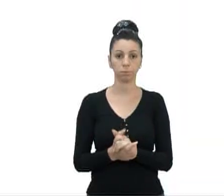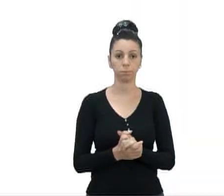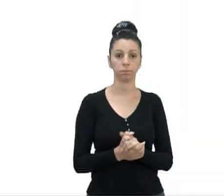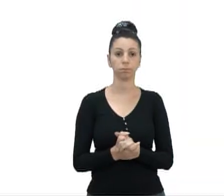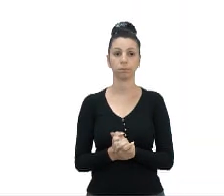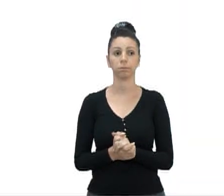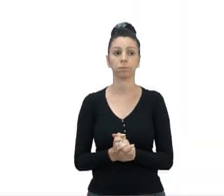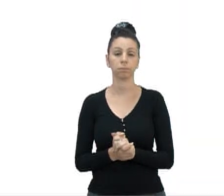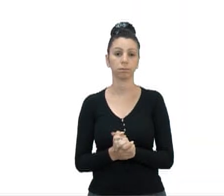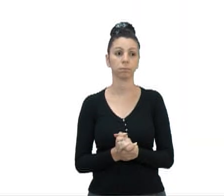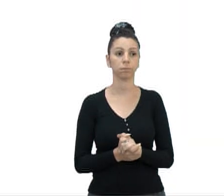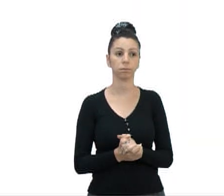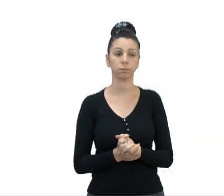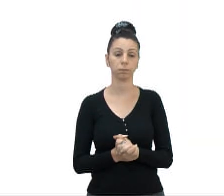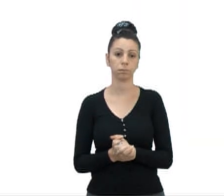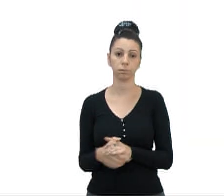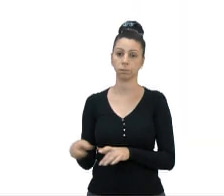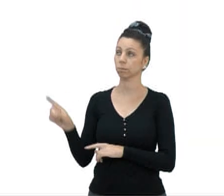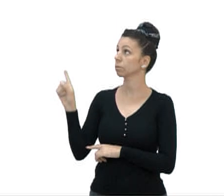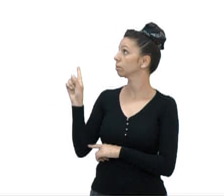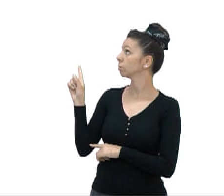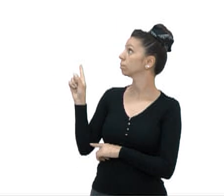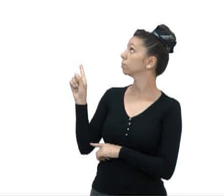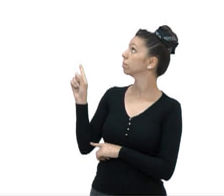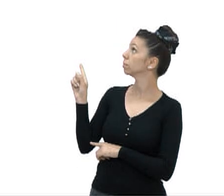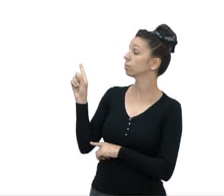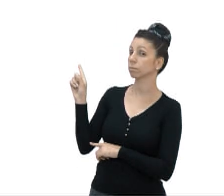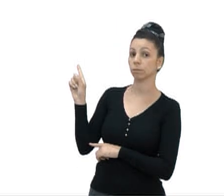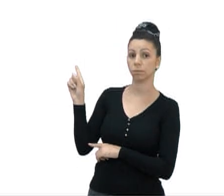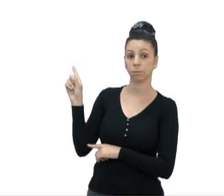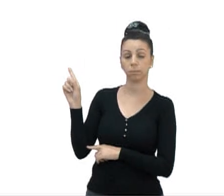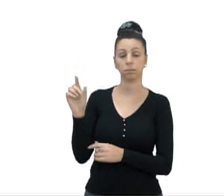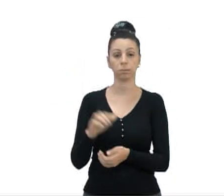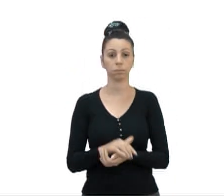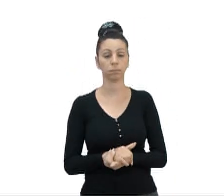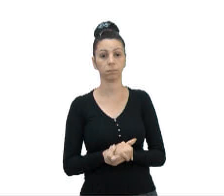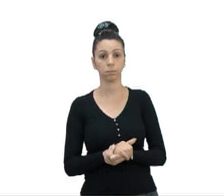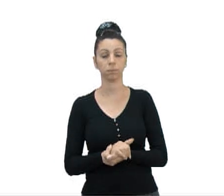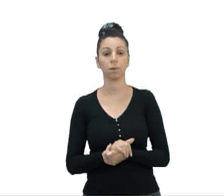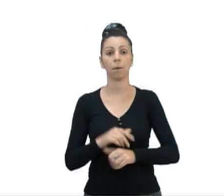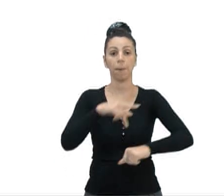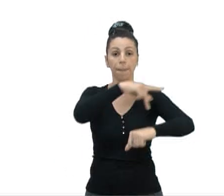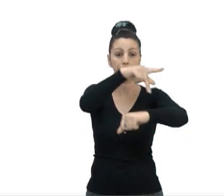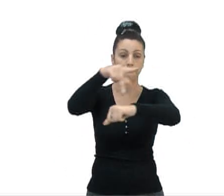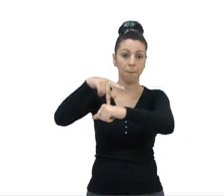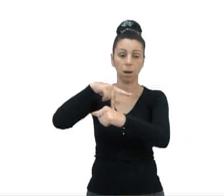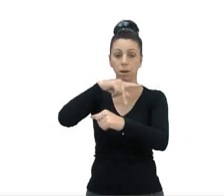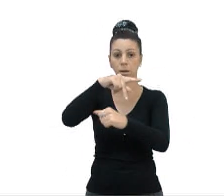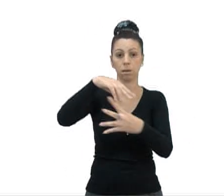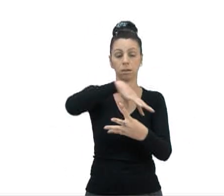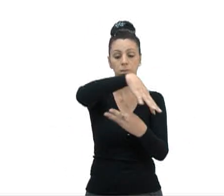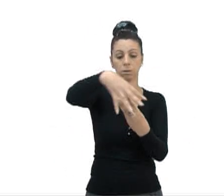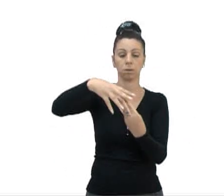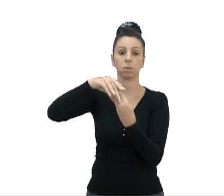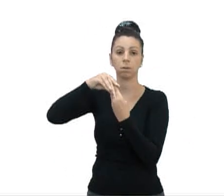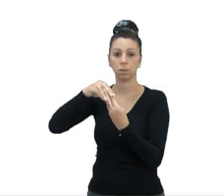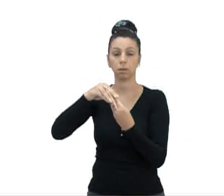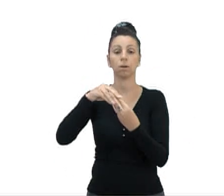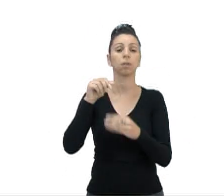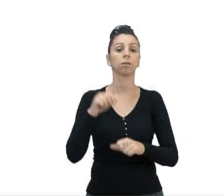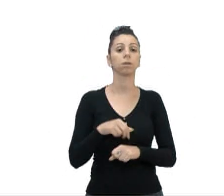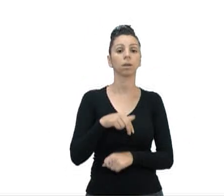Imagem ali para ilustrar isso, Península Escandinava, onde nós vamos ter lá os países da porção setentrional, entre